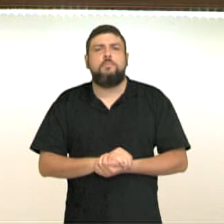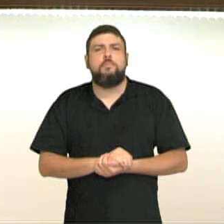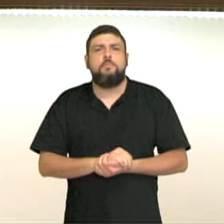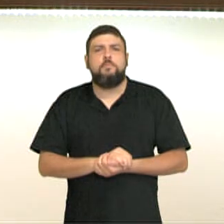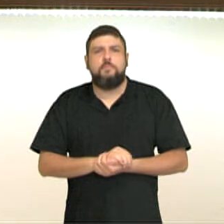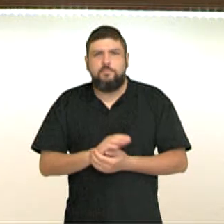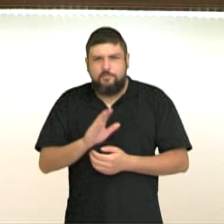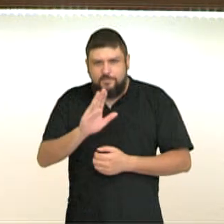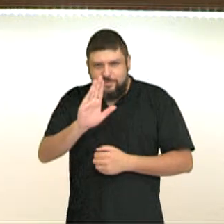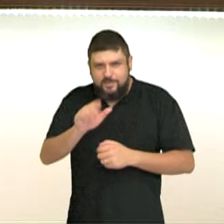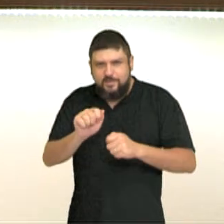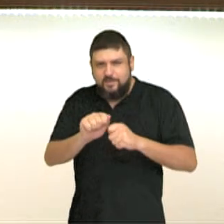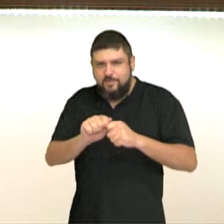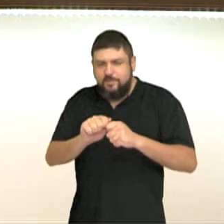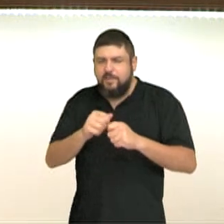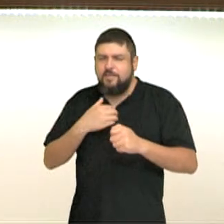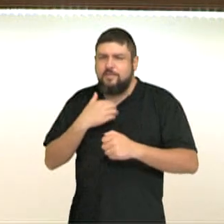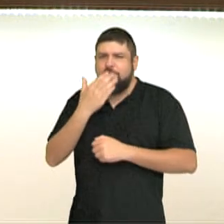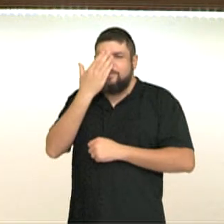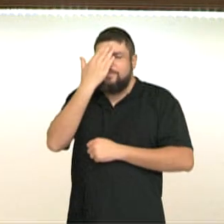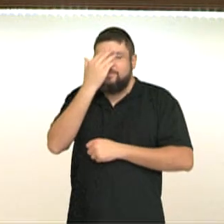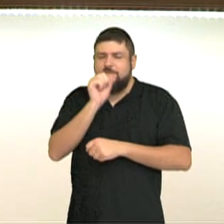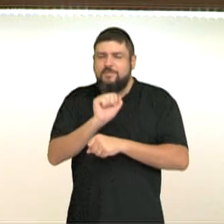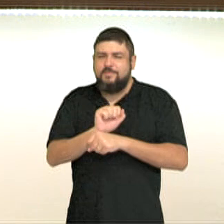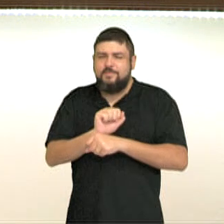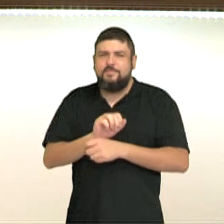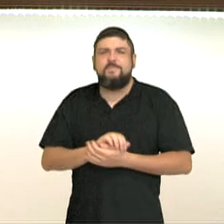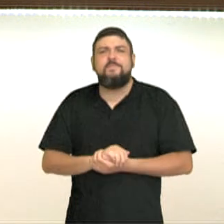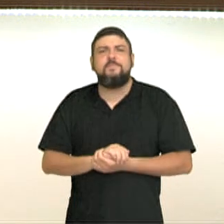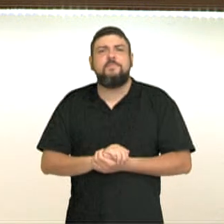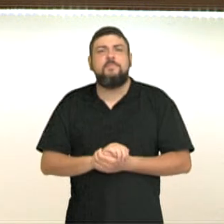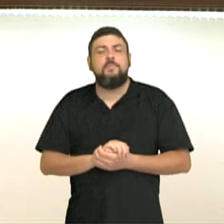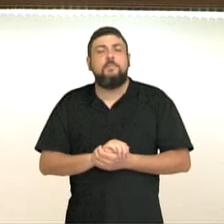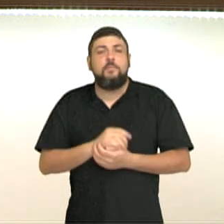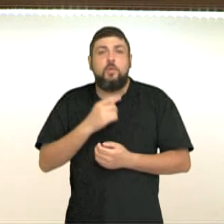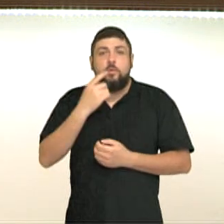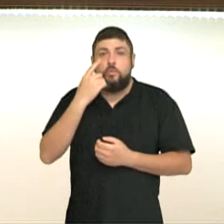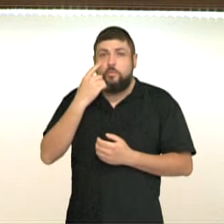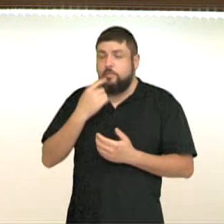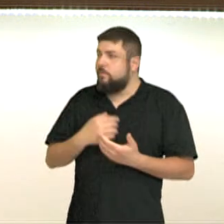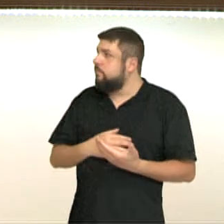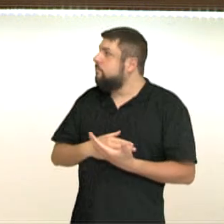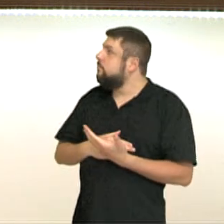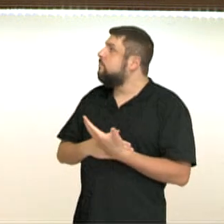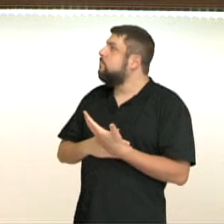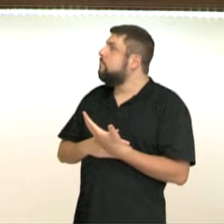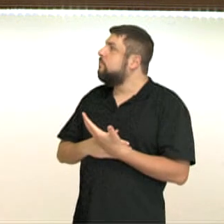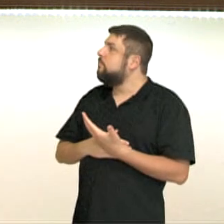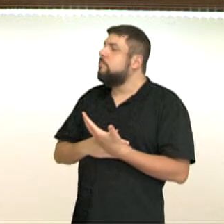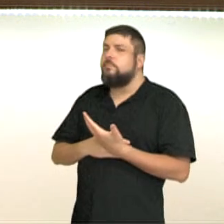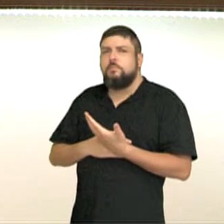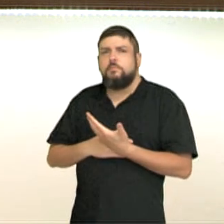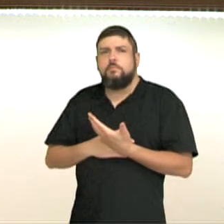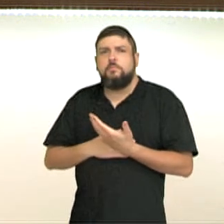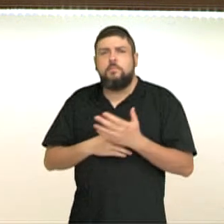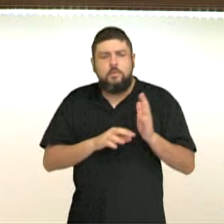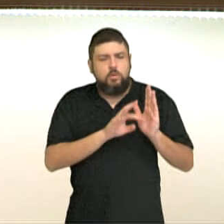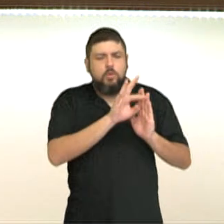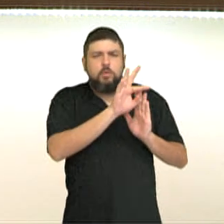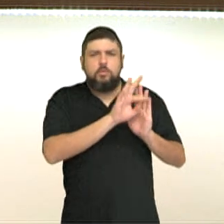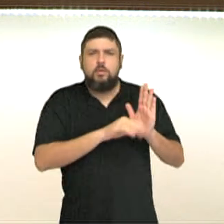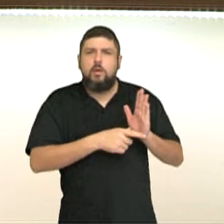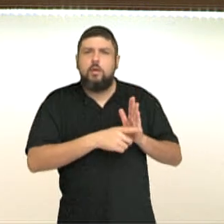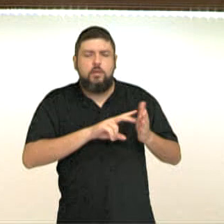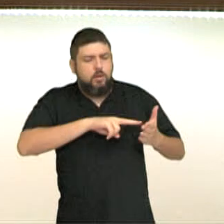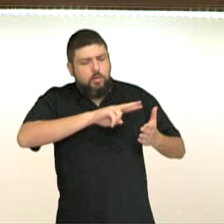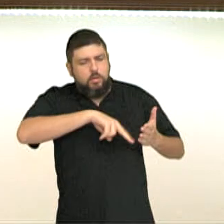Fez aí que eu sei, eu estava aqui te aguardando. Olha só, te pedi para levantar hipóteses a partir da leitura do texto. Então, o